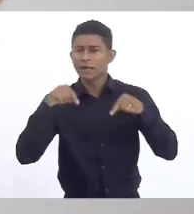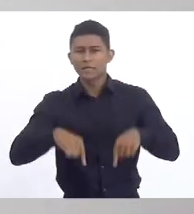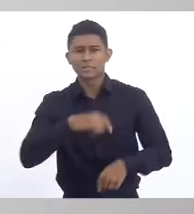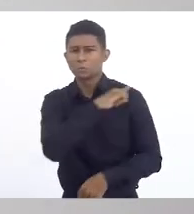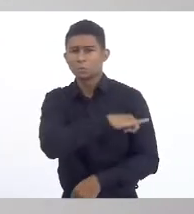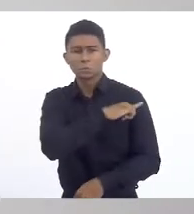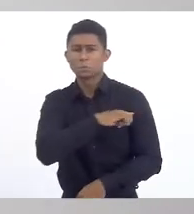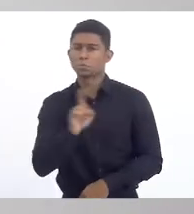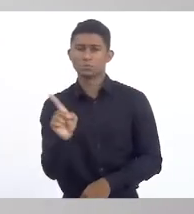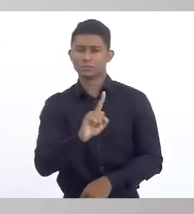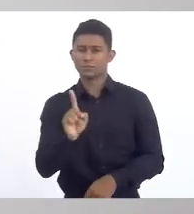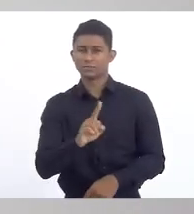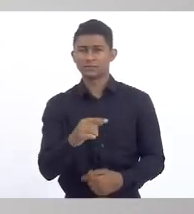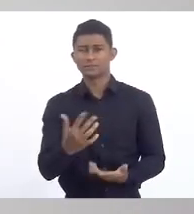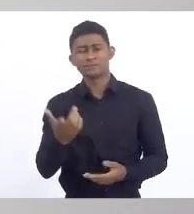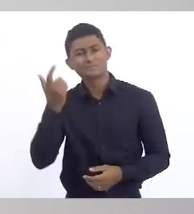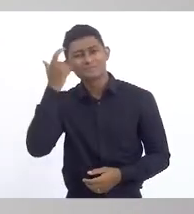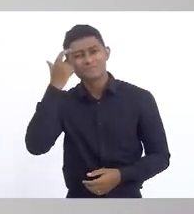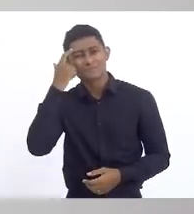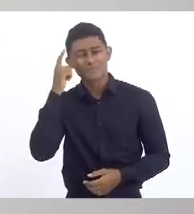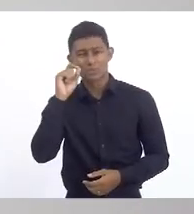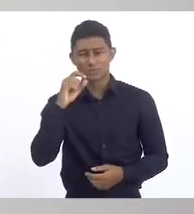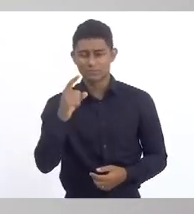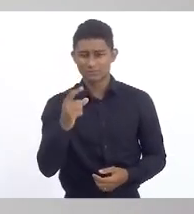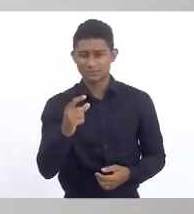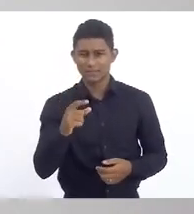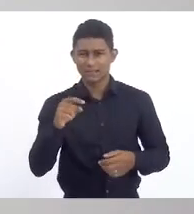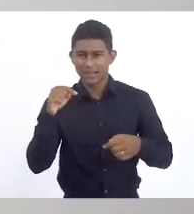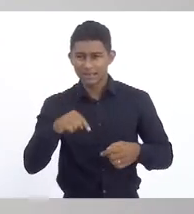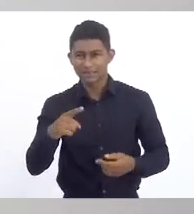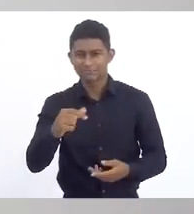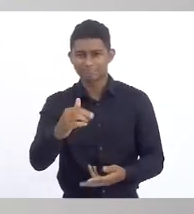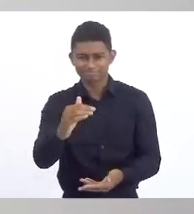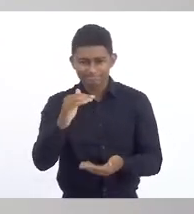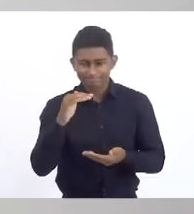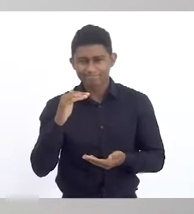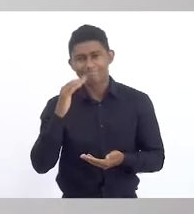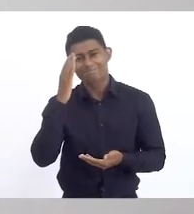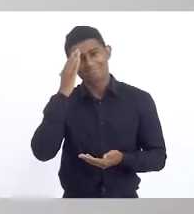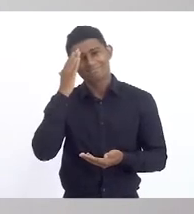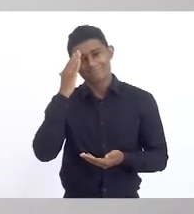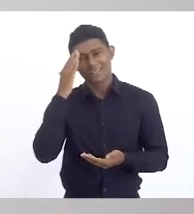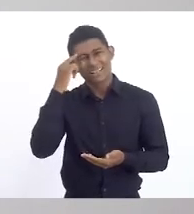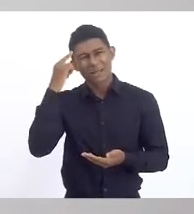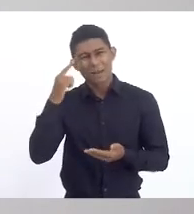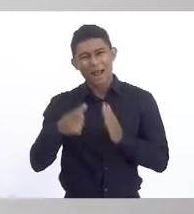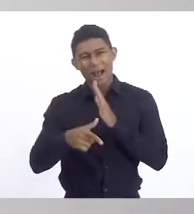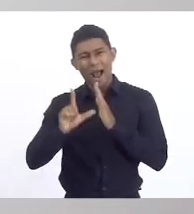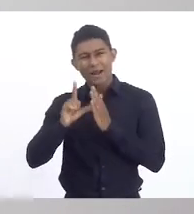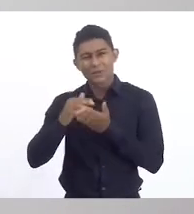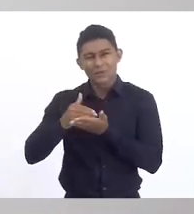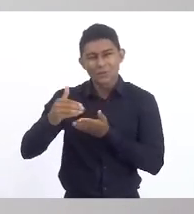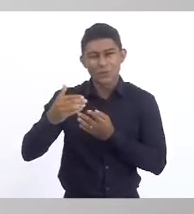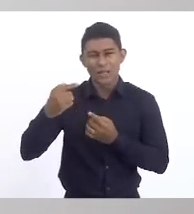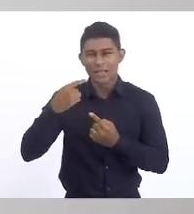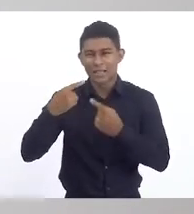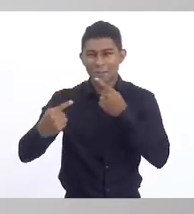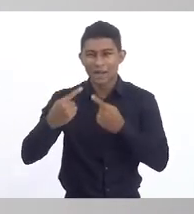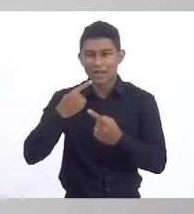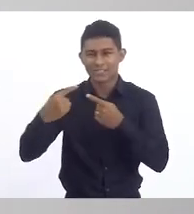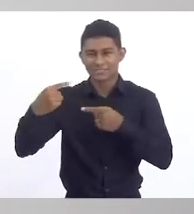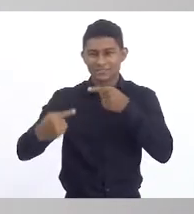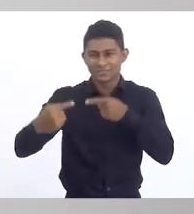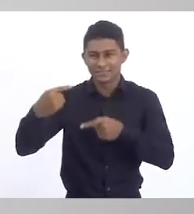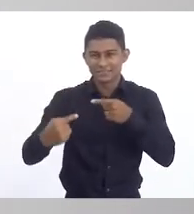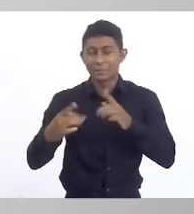produtiva. É aquela ideia de doença holandesa e tudo mais que a gente sabe ali no debate inicial disso na teoria econômica. Né? Só